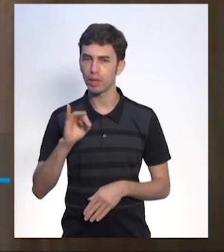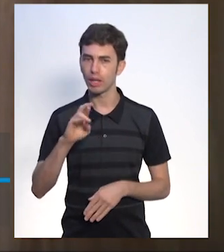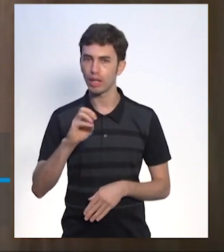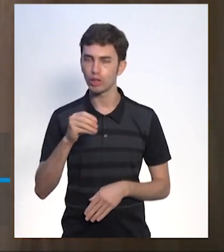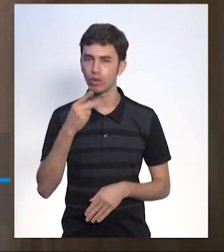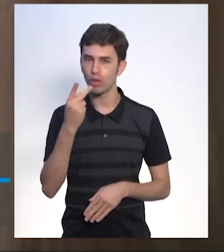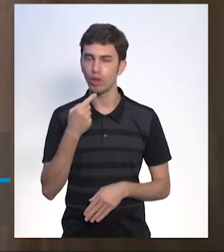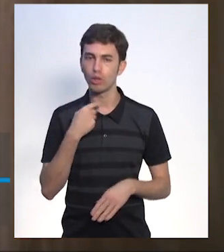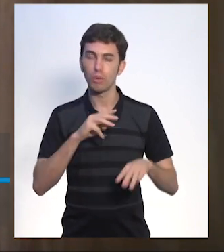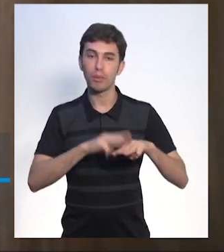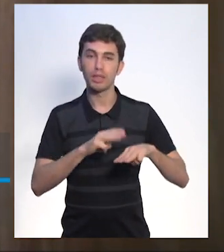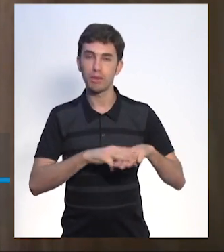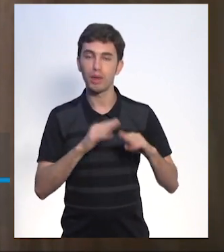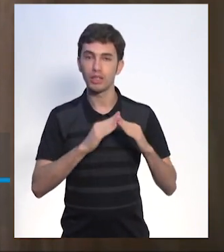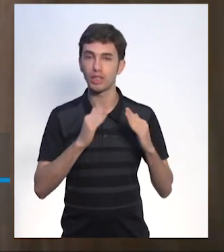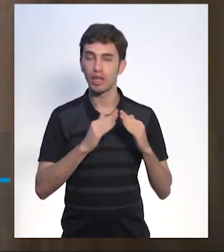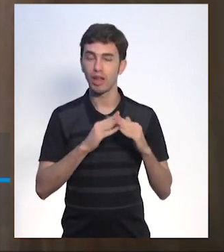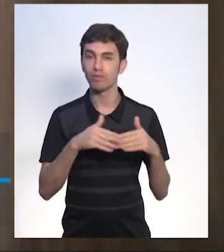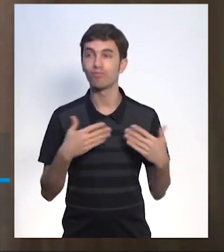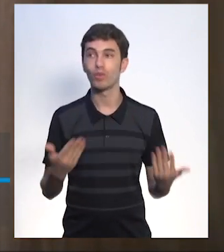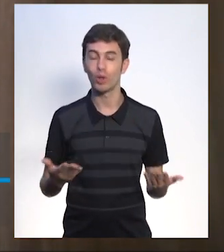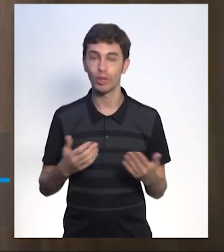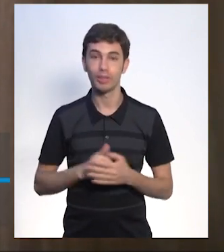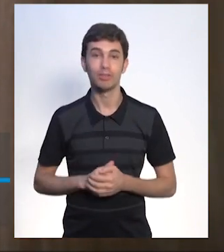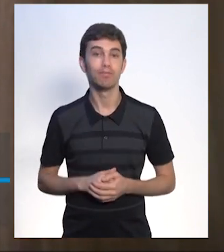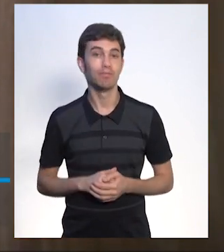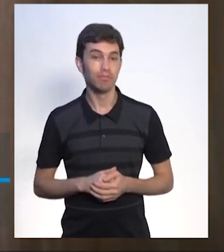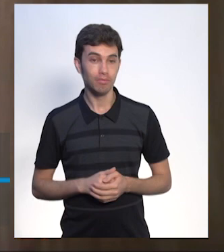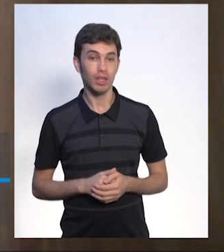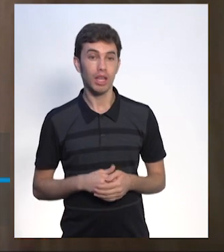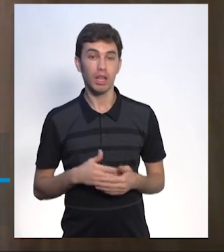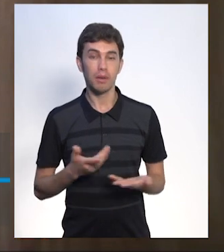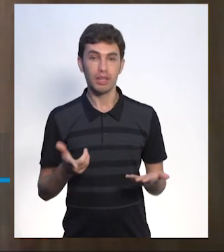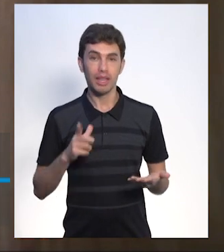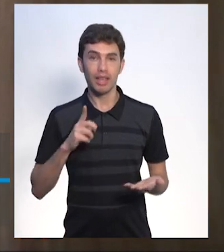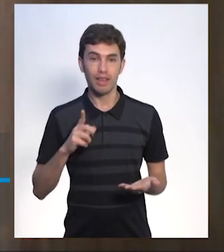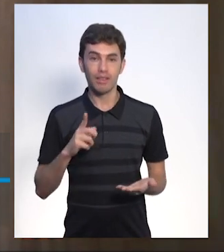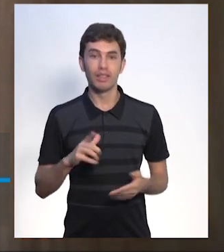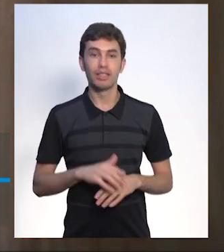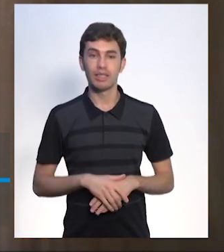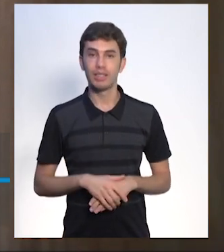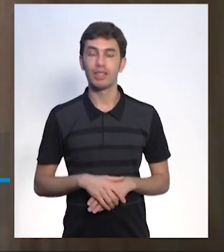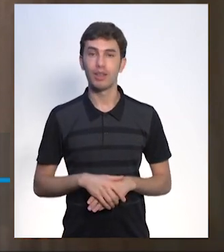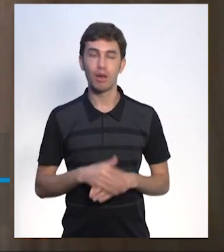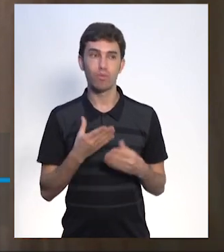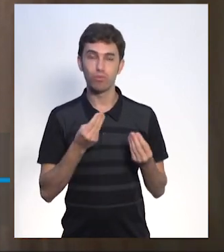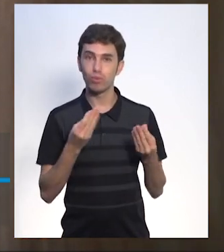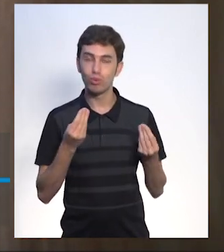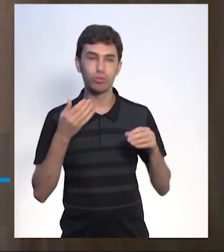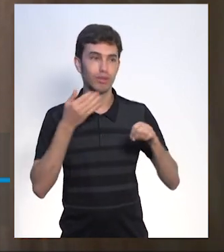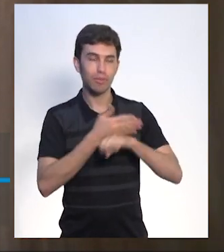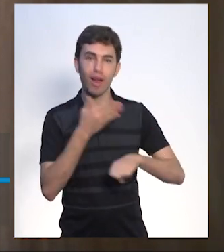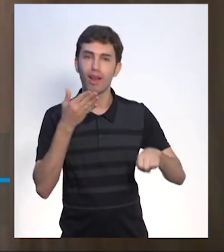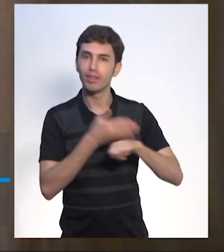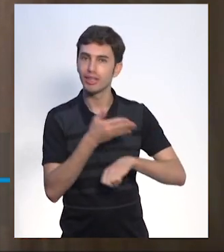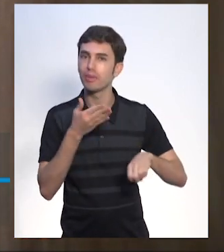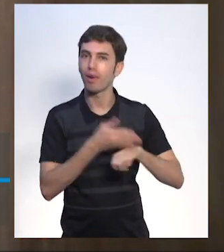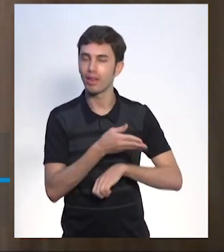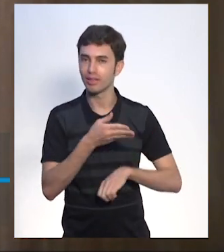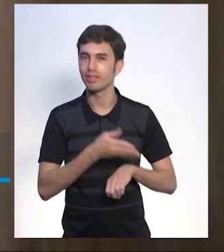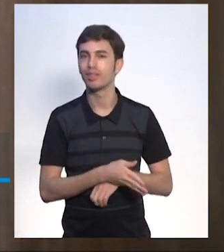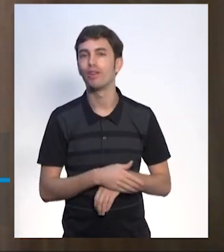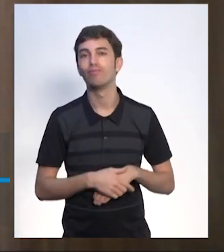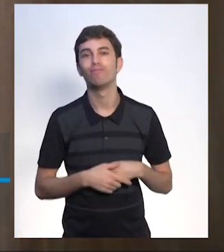casa, por favor. É assim, professores, nós tivemos uma enorme participação, a gente agradece muito, então